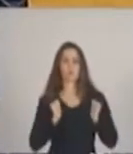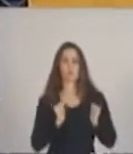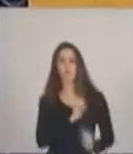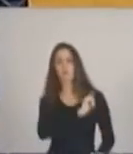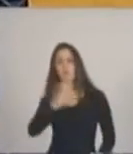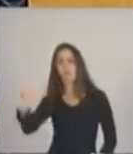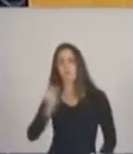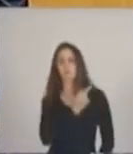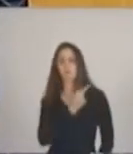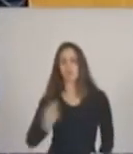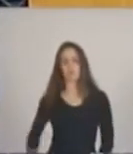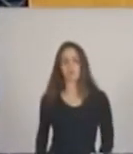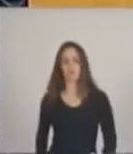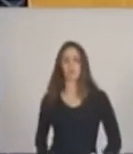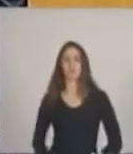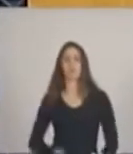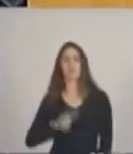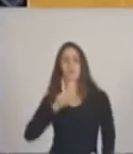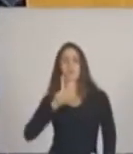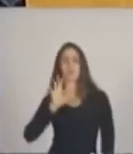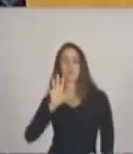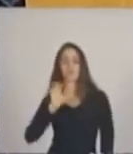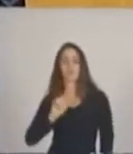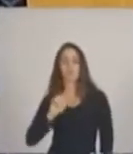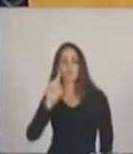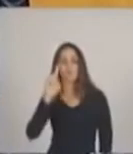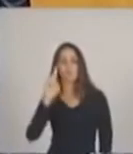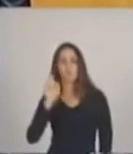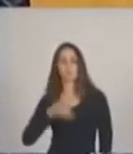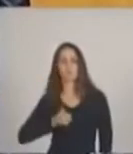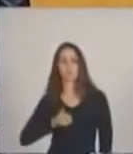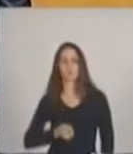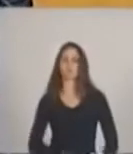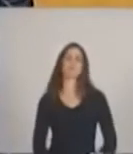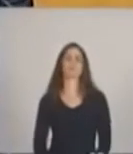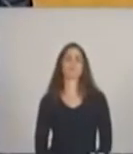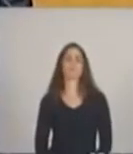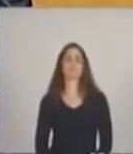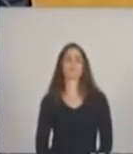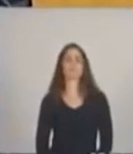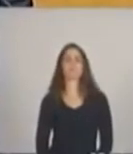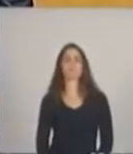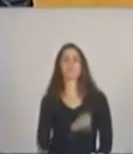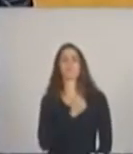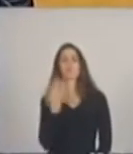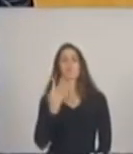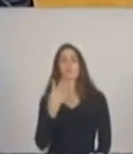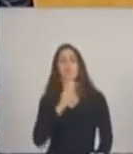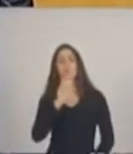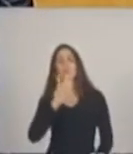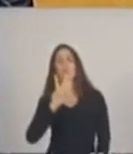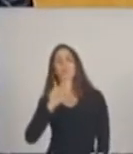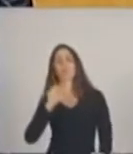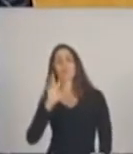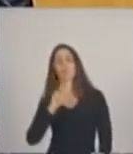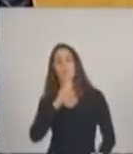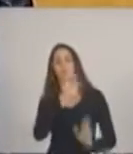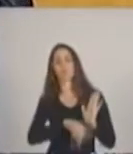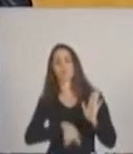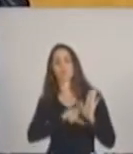governador, veto mantido. Item 4, veto total, projeto de lei